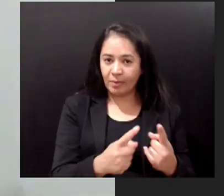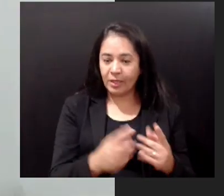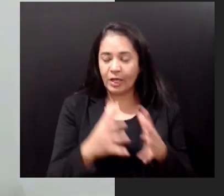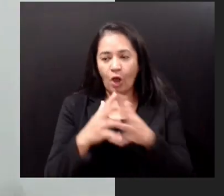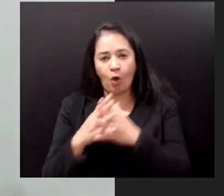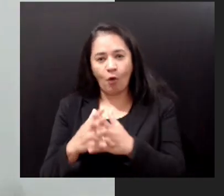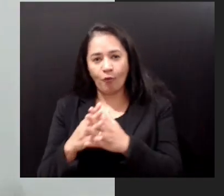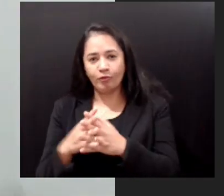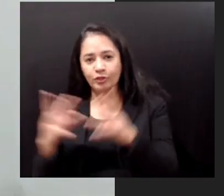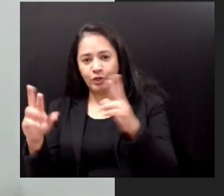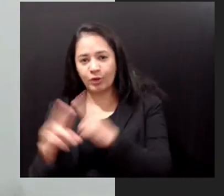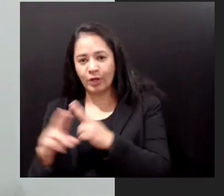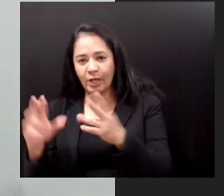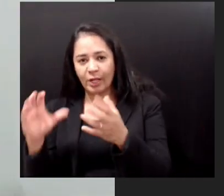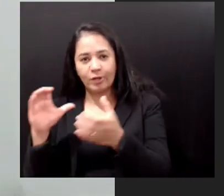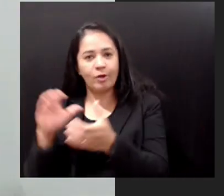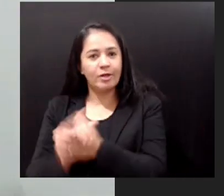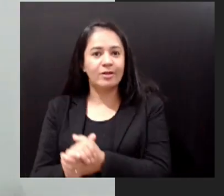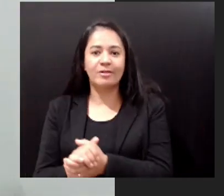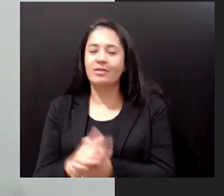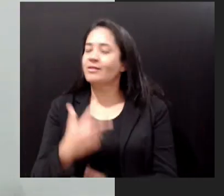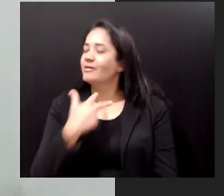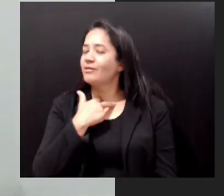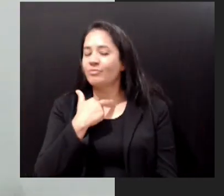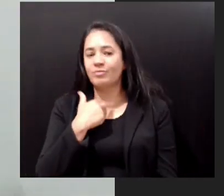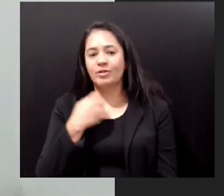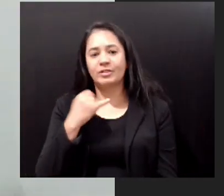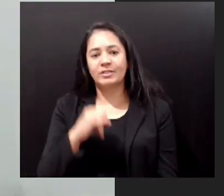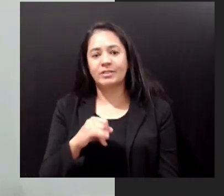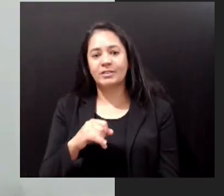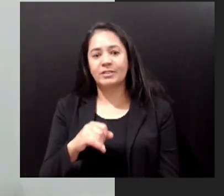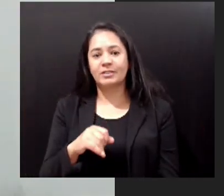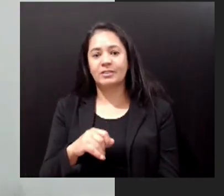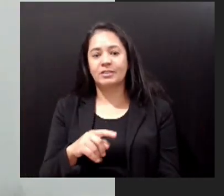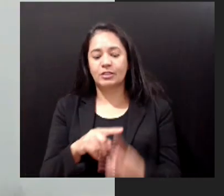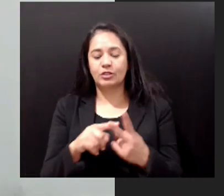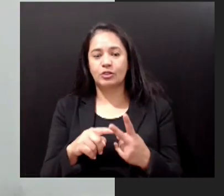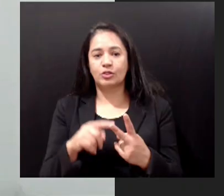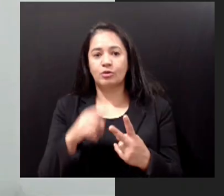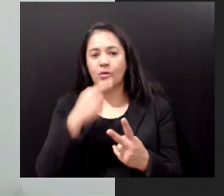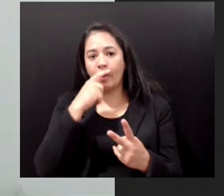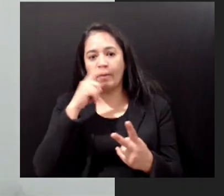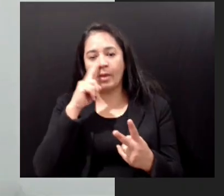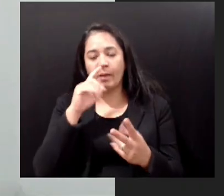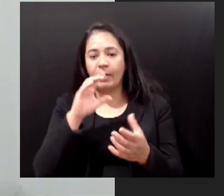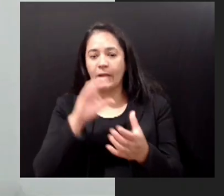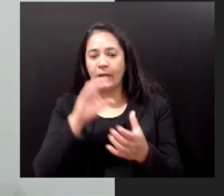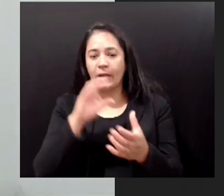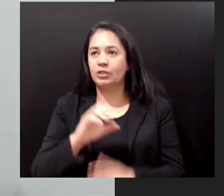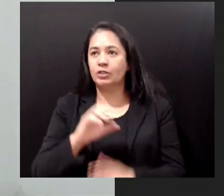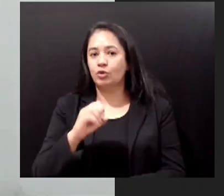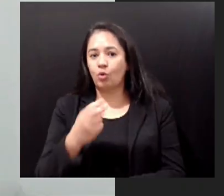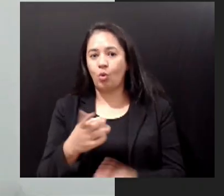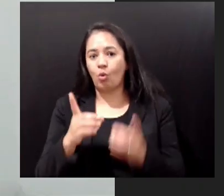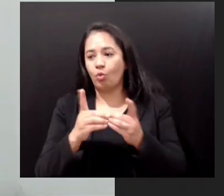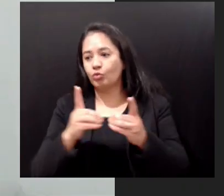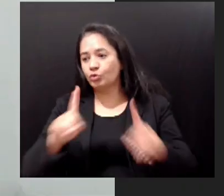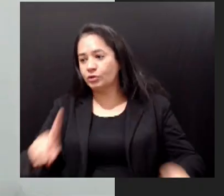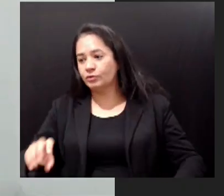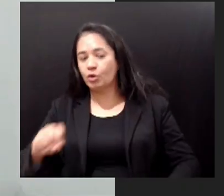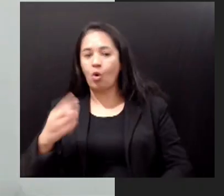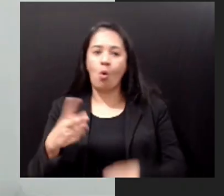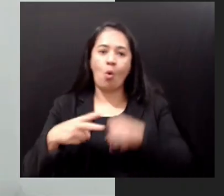relação conjugal. Se os pais permanecem casados, divorciados, viúvos, ou se